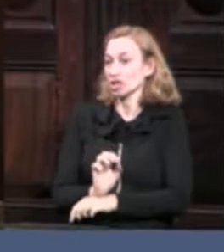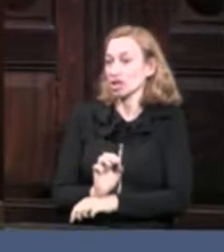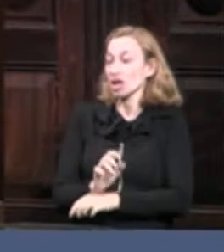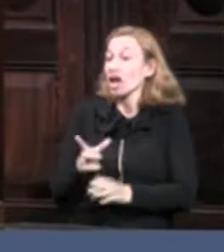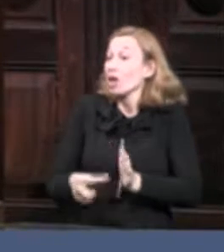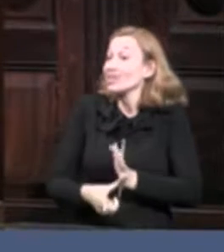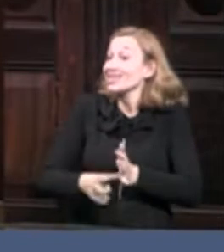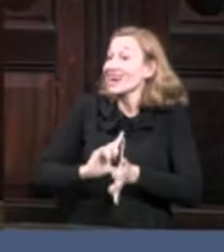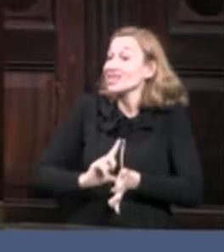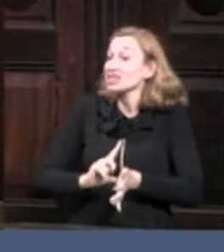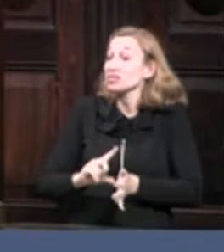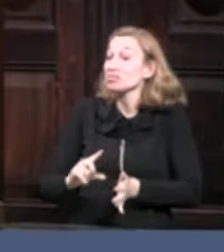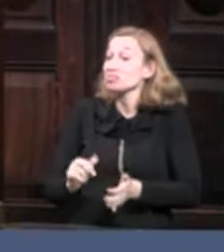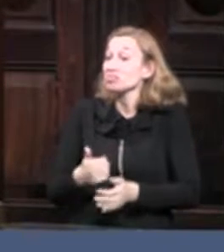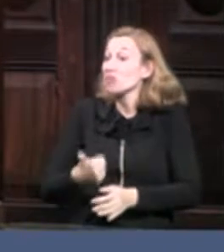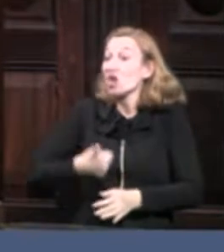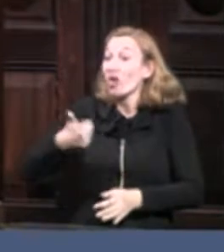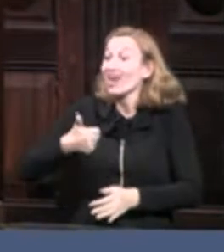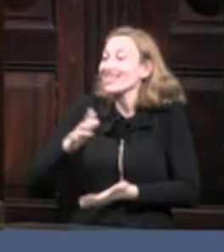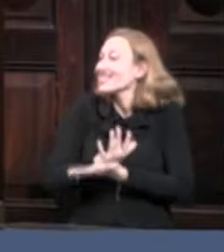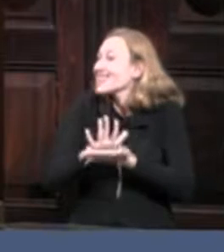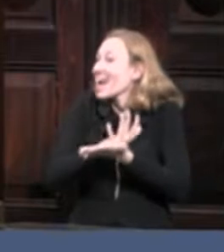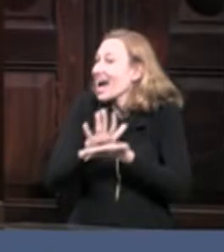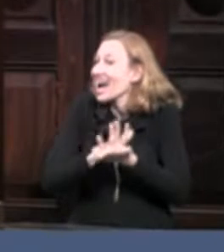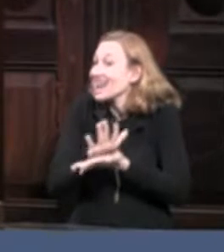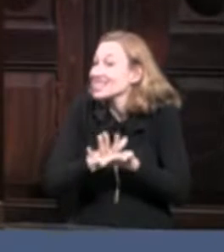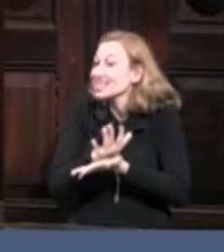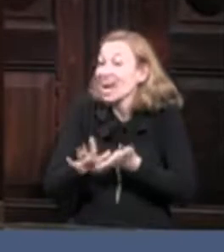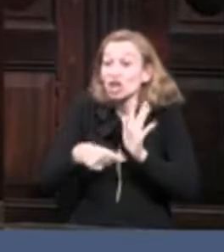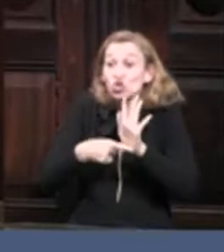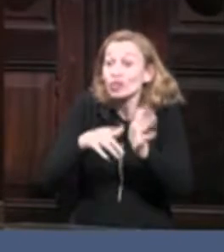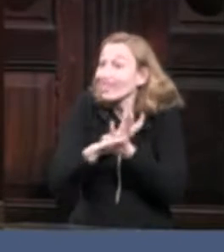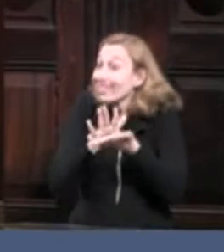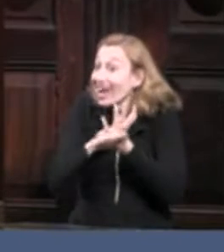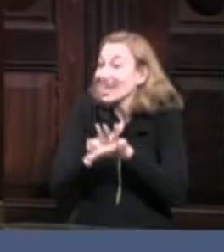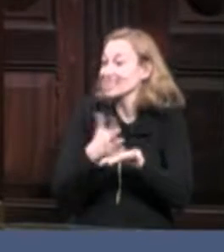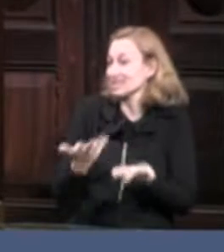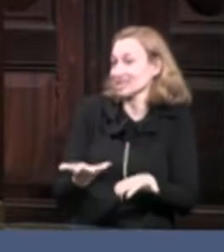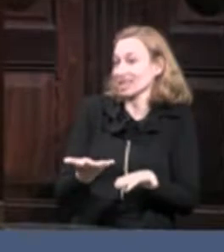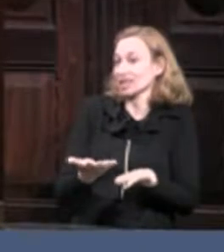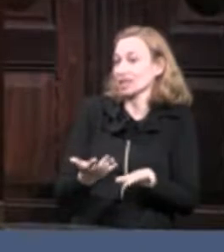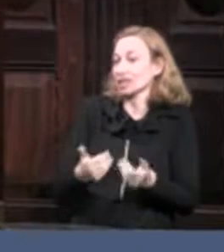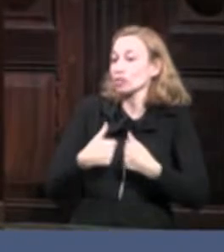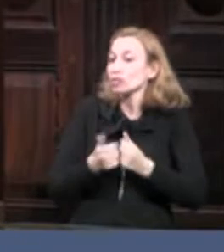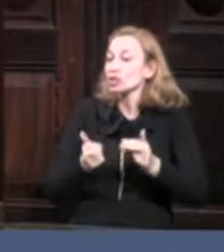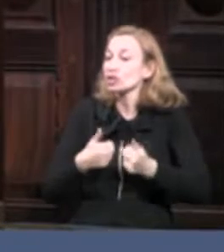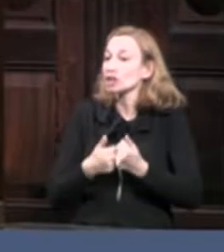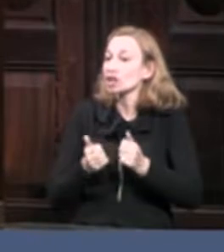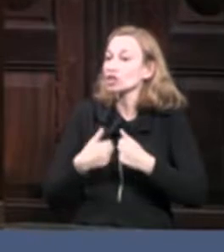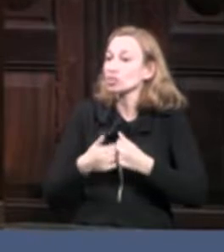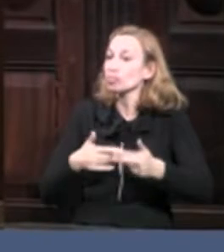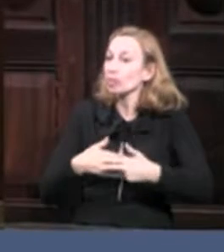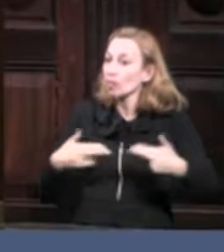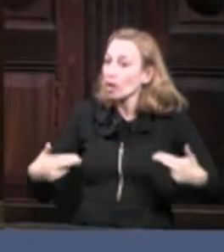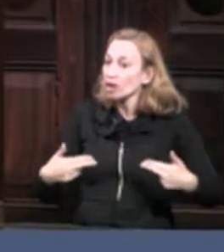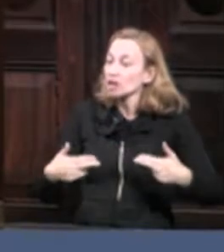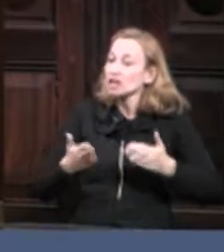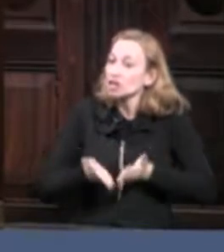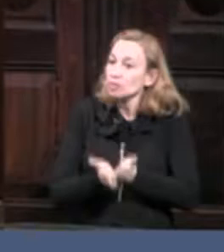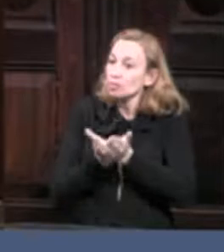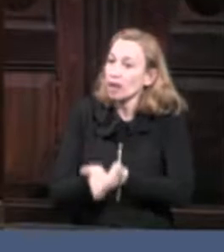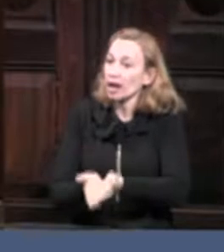melhoria concreta que possa levar ao fortalecimento do transporte de barcas para a